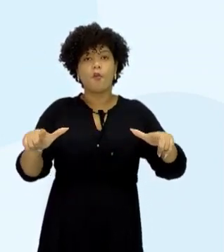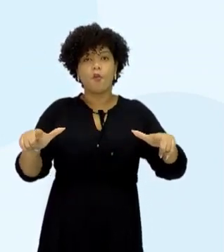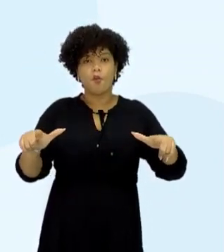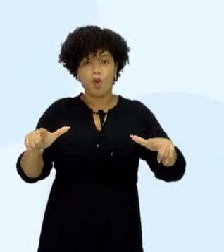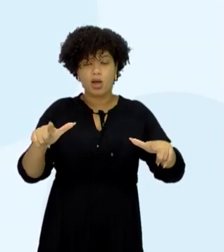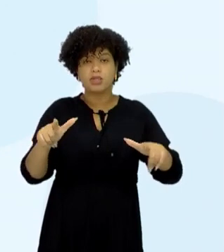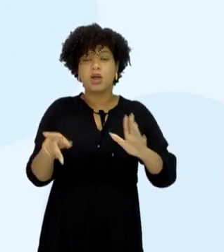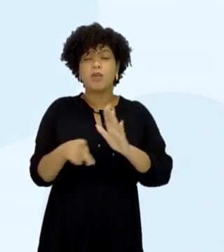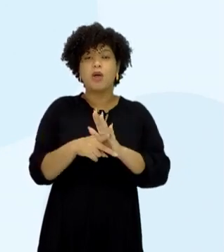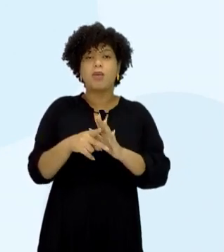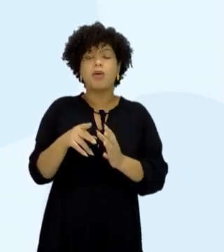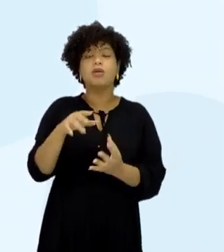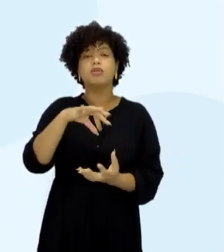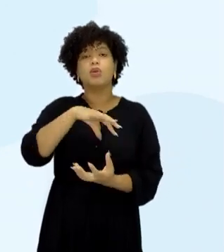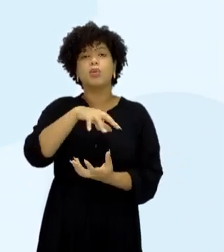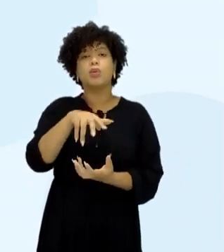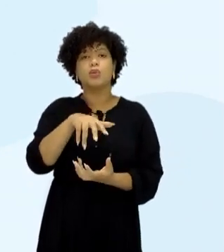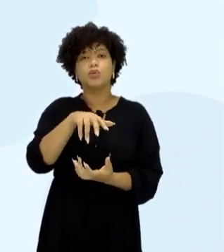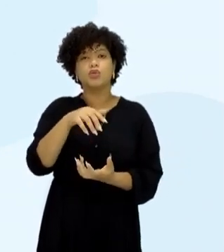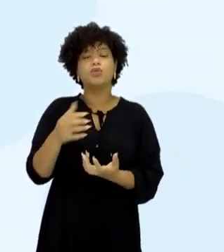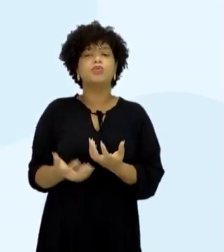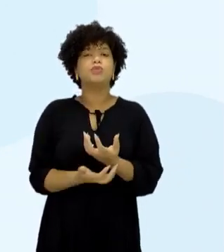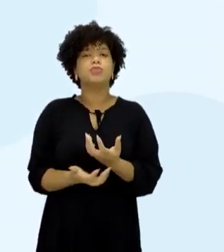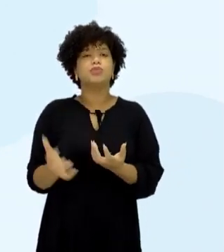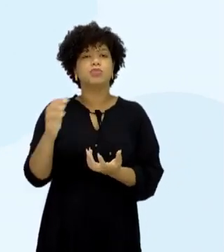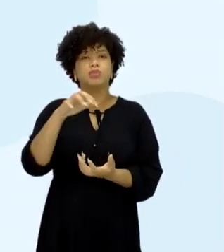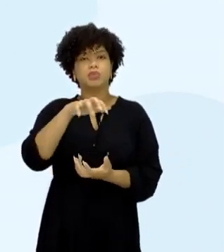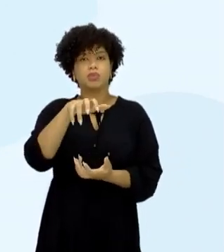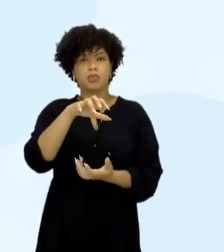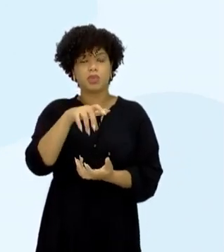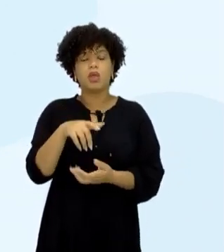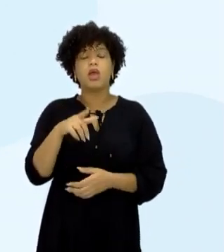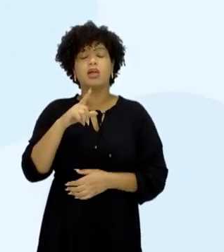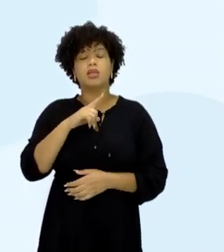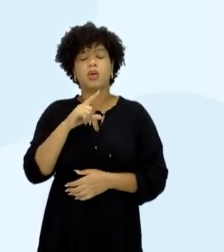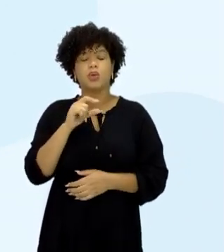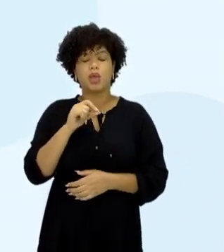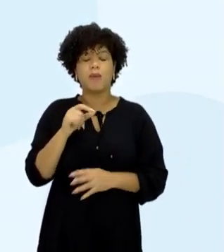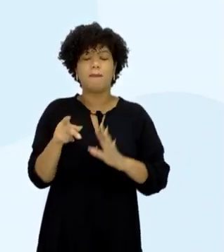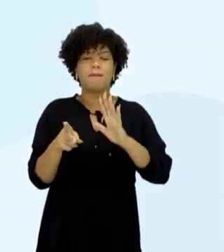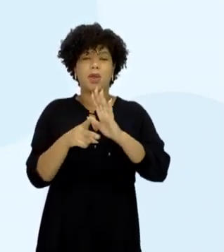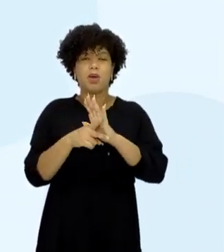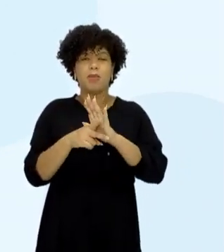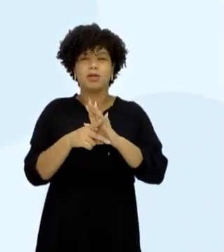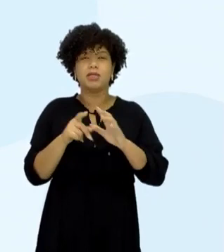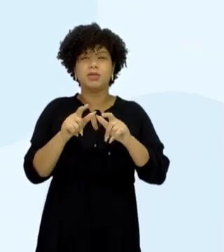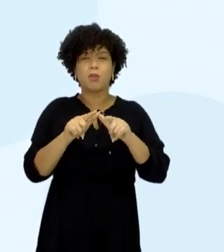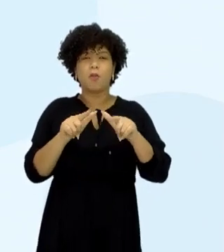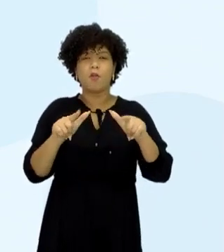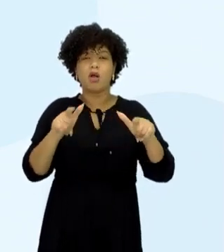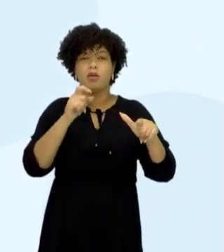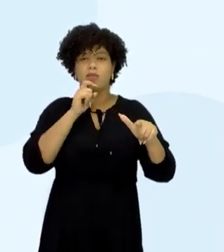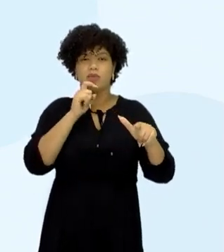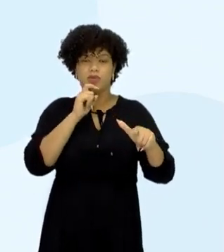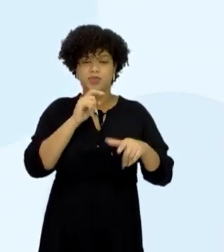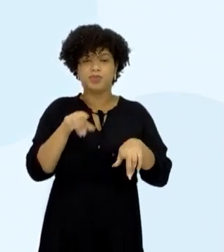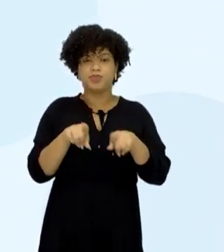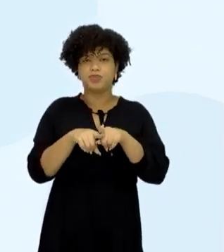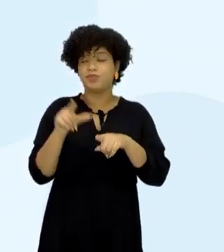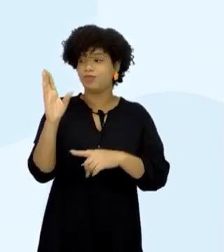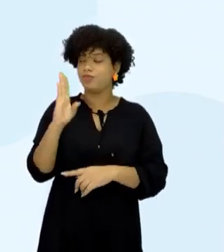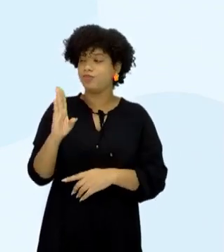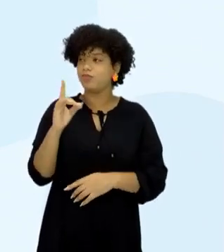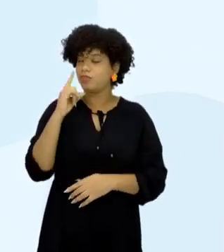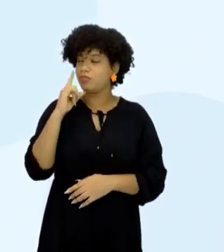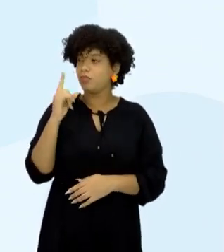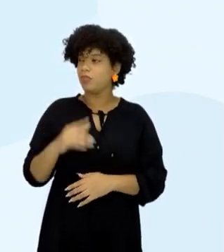temos regiões aí na Austrália, que também aparece acinzentado, porque são regiões desérticas, né? No Brasil está aparecendo naquela